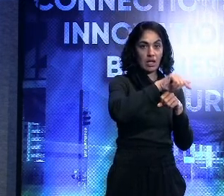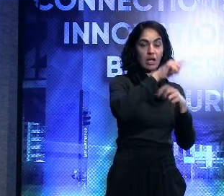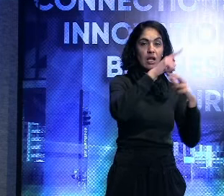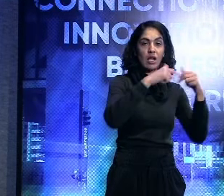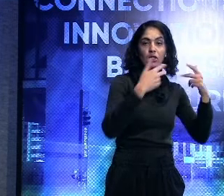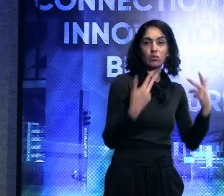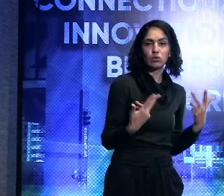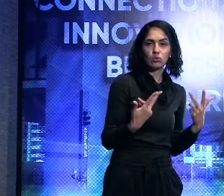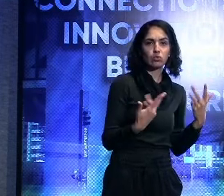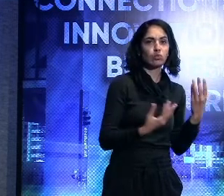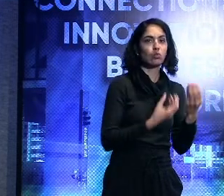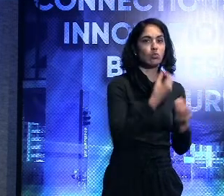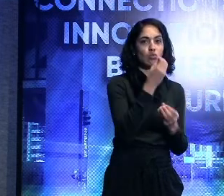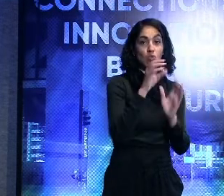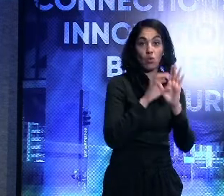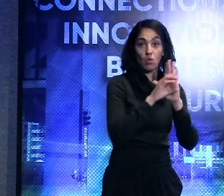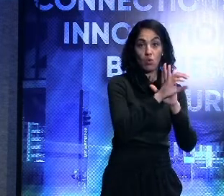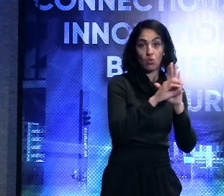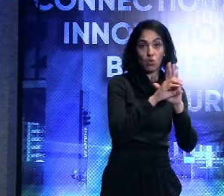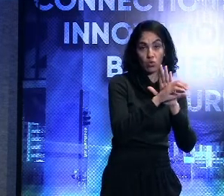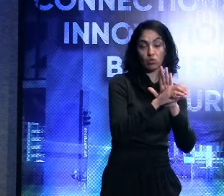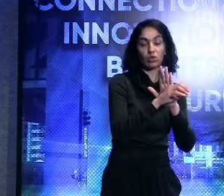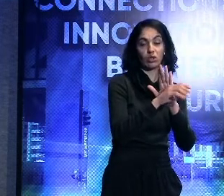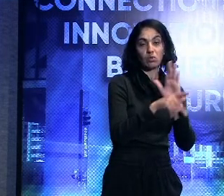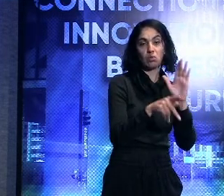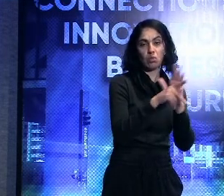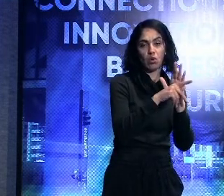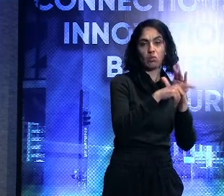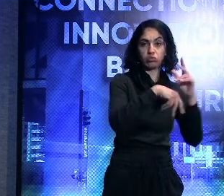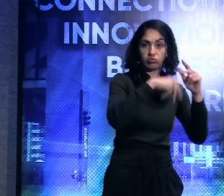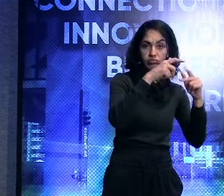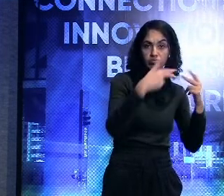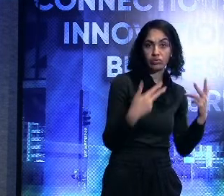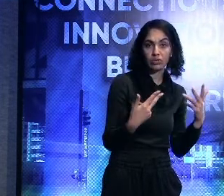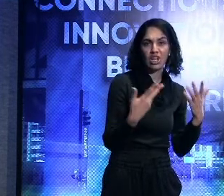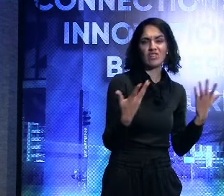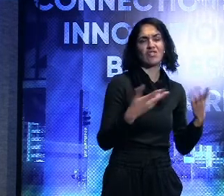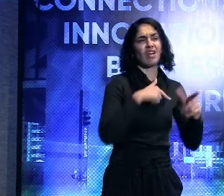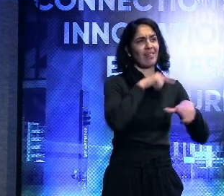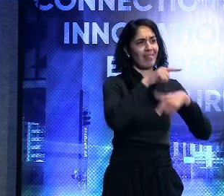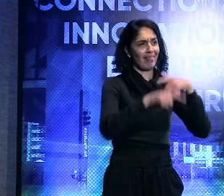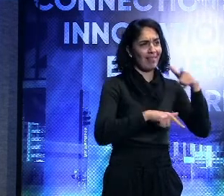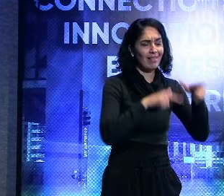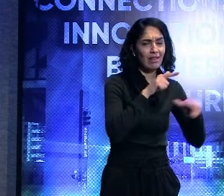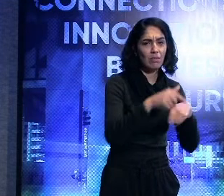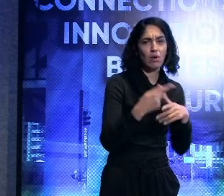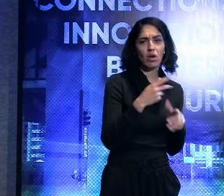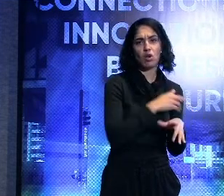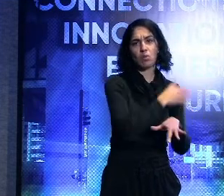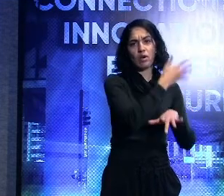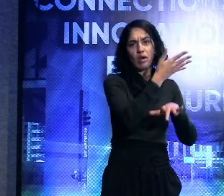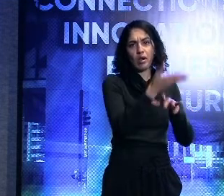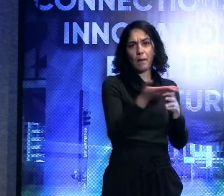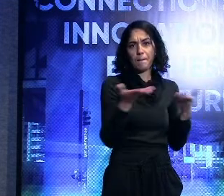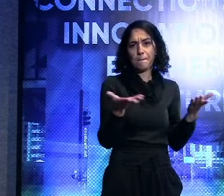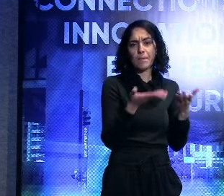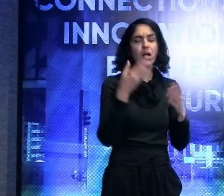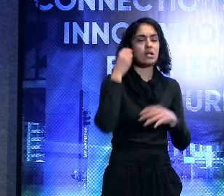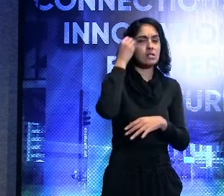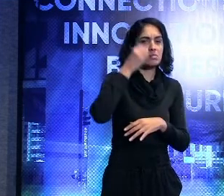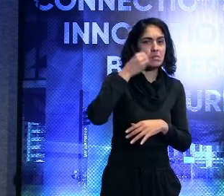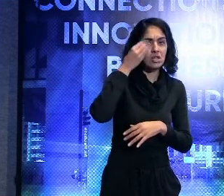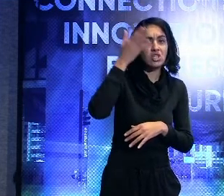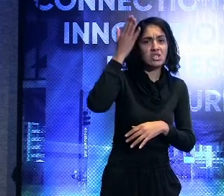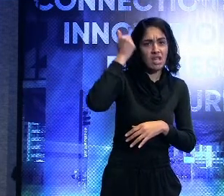é o conceito de viabilidade e praticabilidade dele, já que a gente trabalhou tanto desejabilidade durante os experimentos e a gente já sabe que o